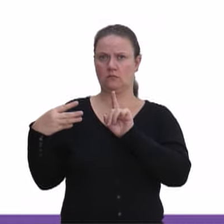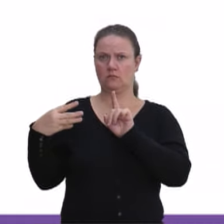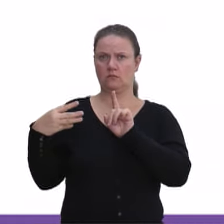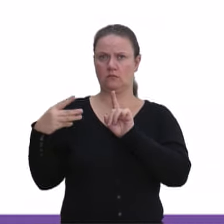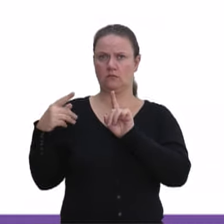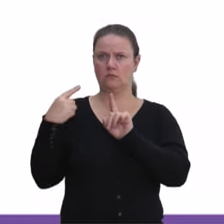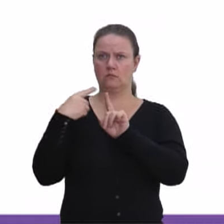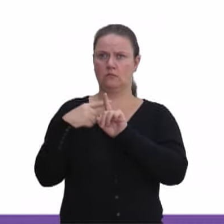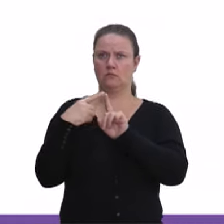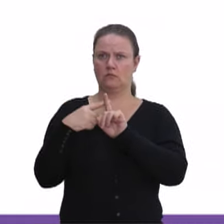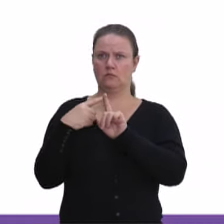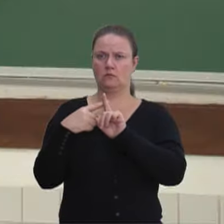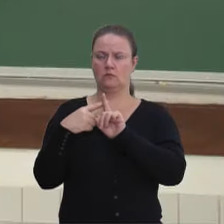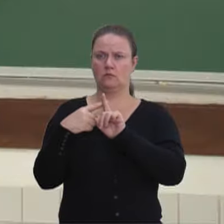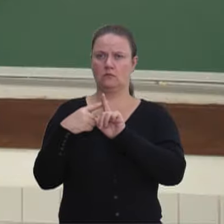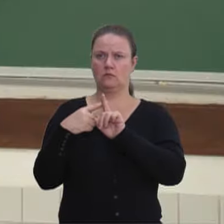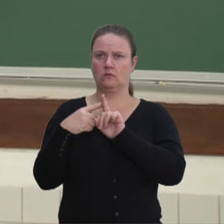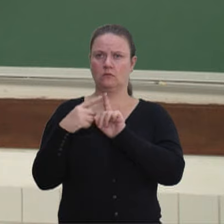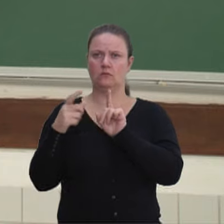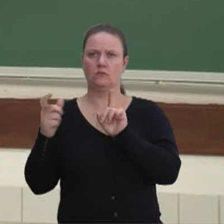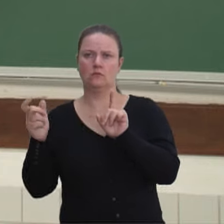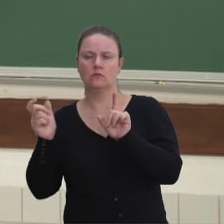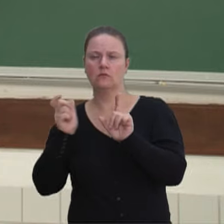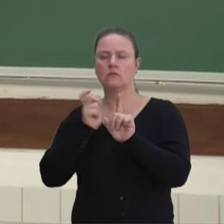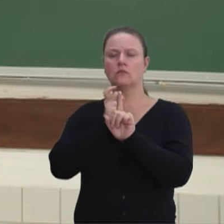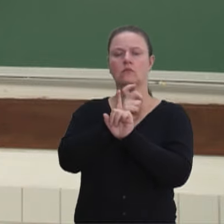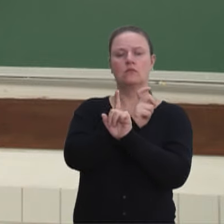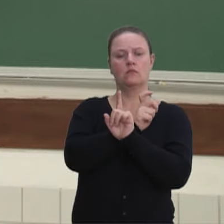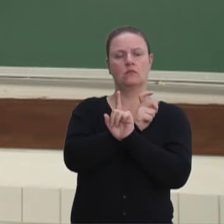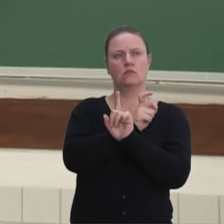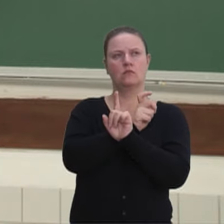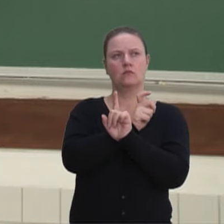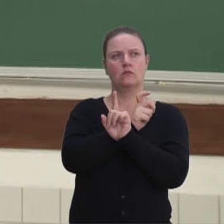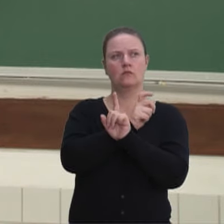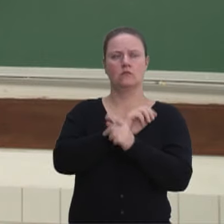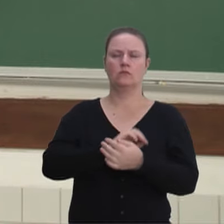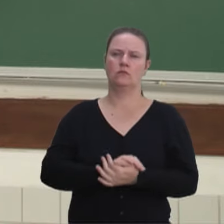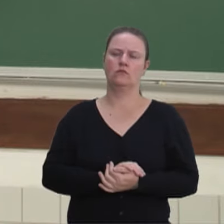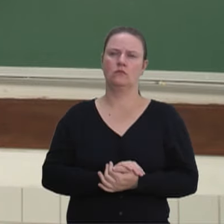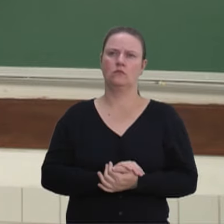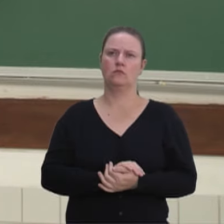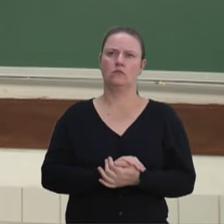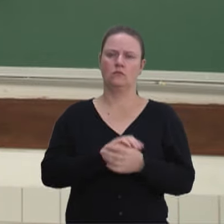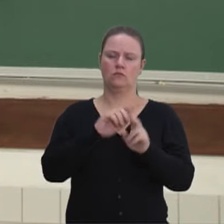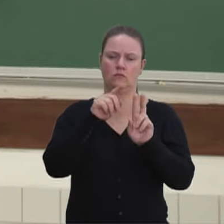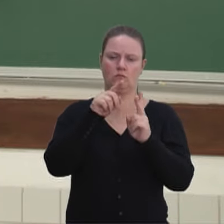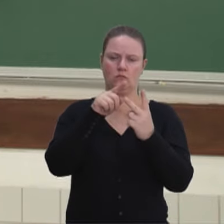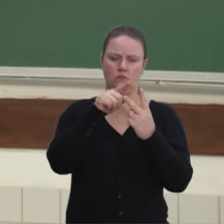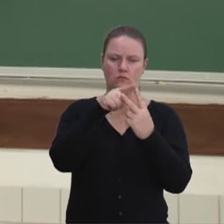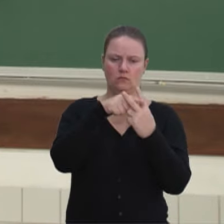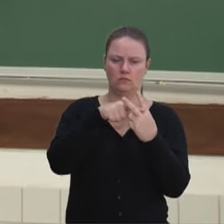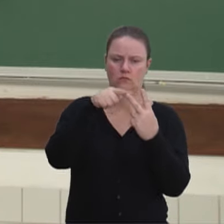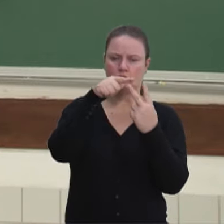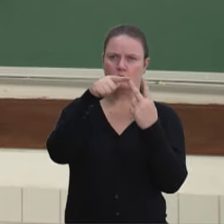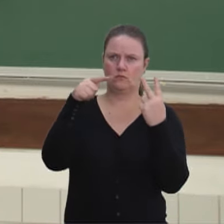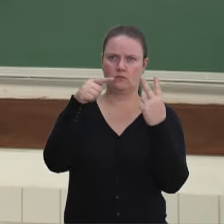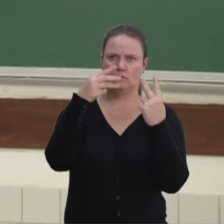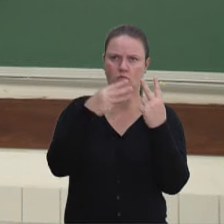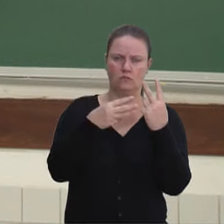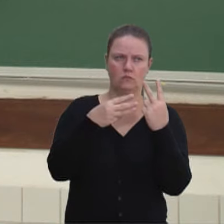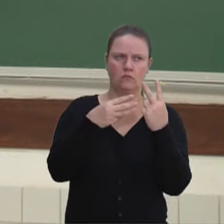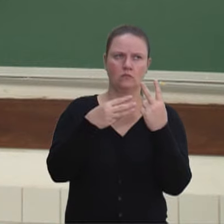frente. Raiz de 3x menos y vai ser igual a raiz de 3